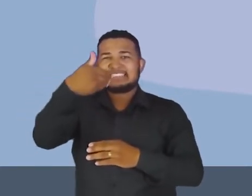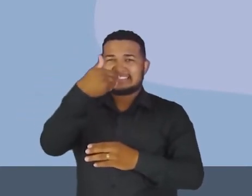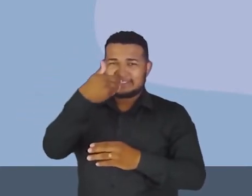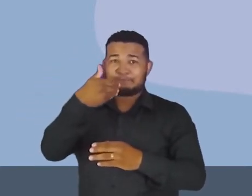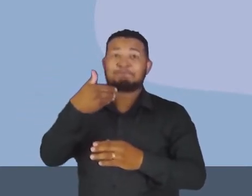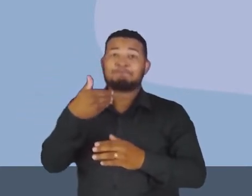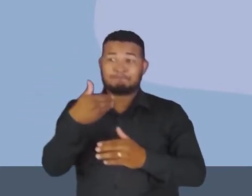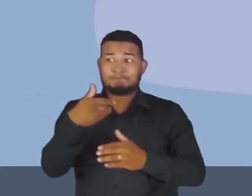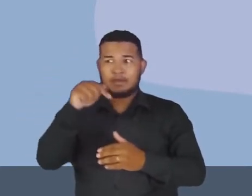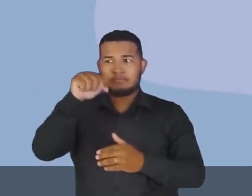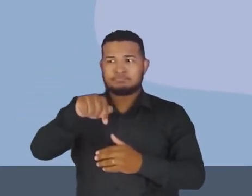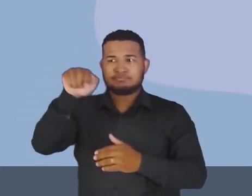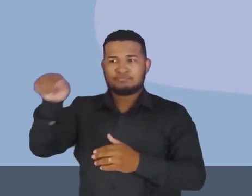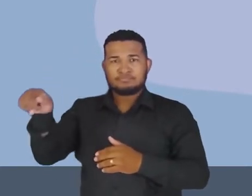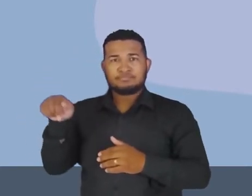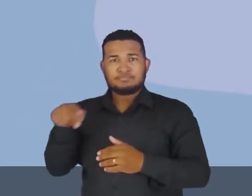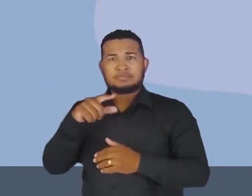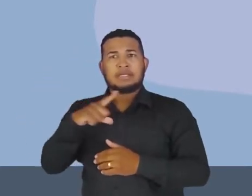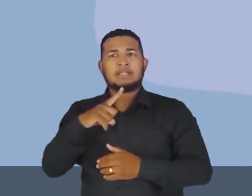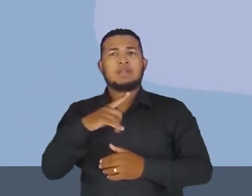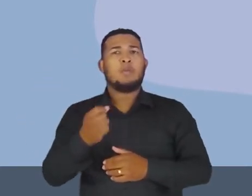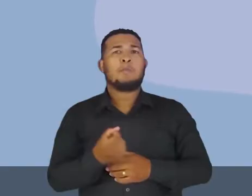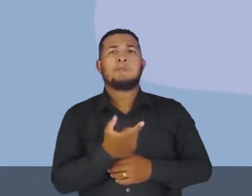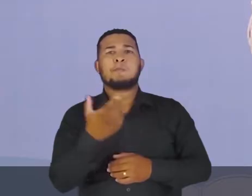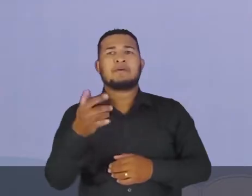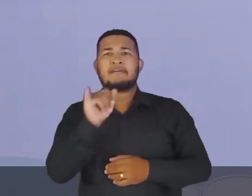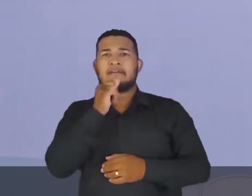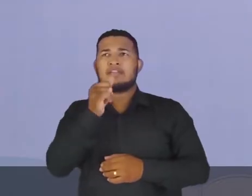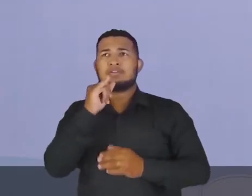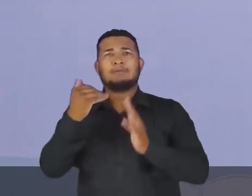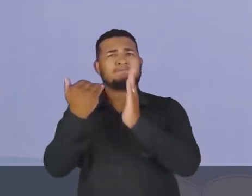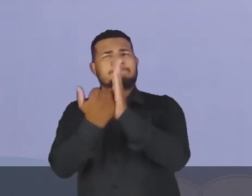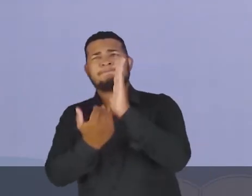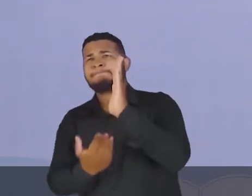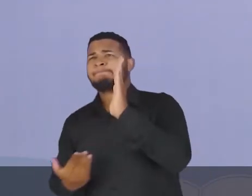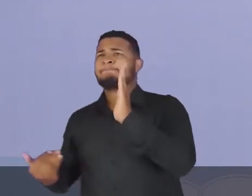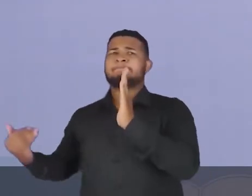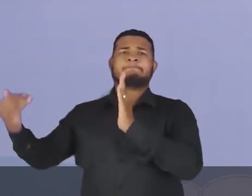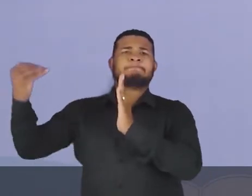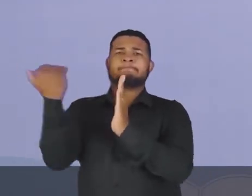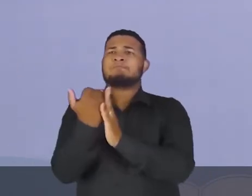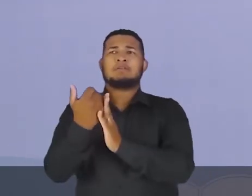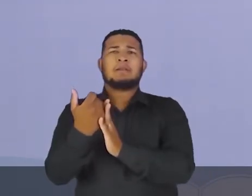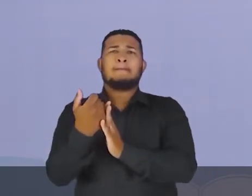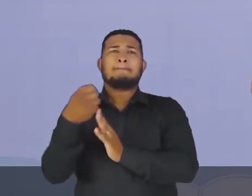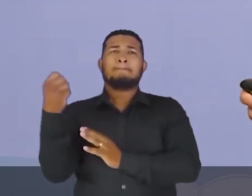Esses alimentos, eles vão conter uma quantidade de energia muito maior do que